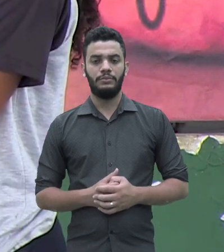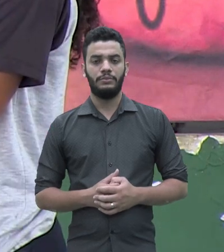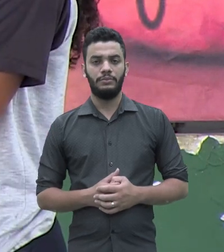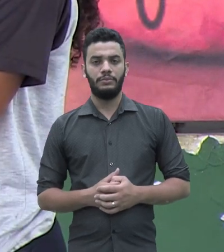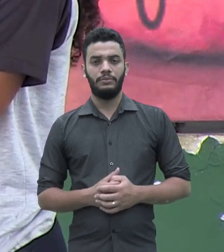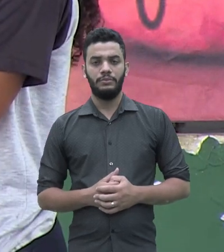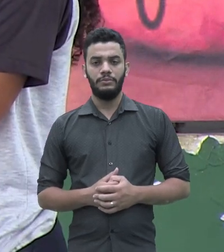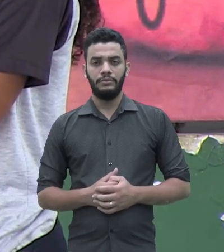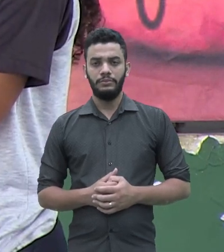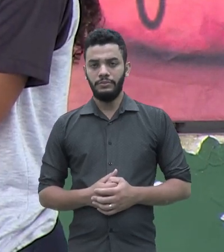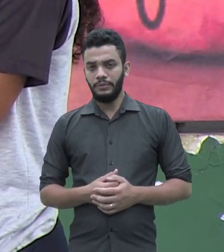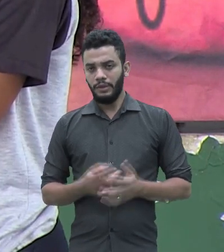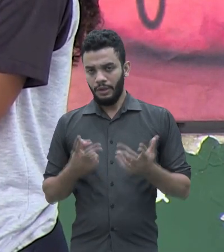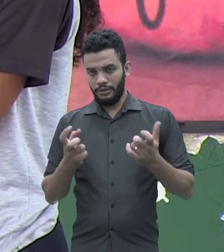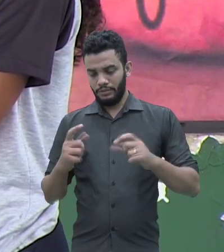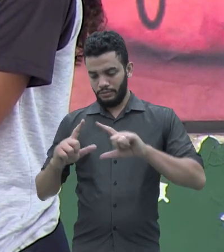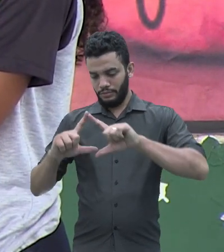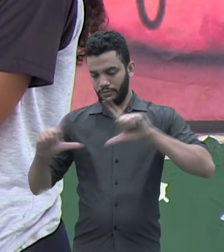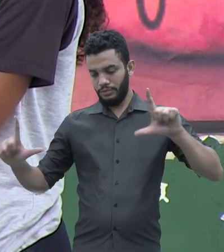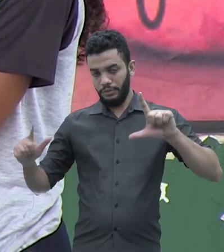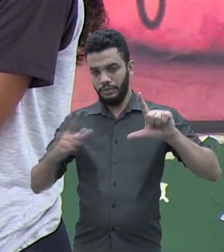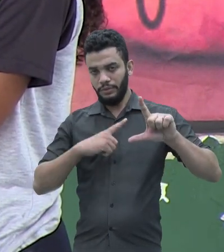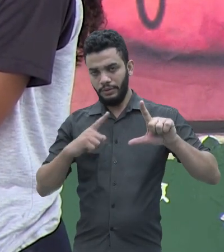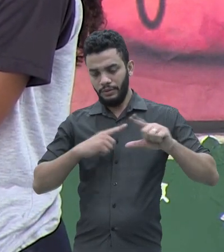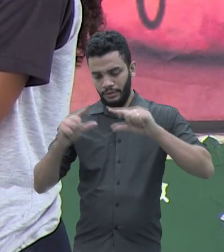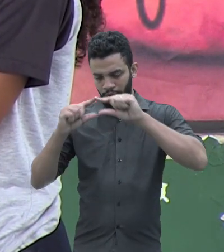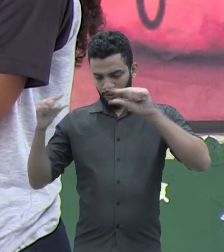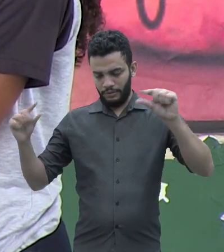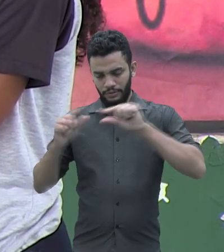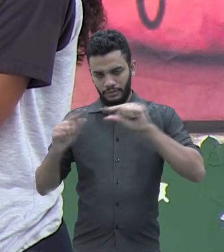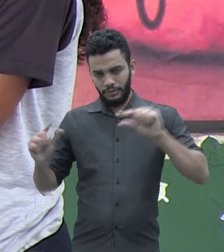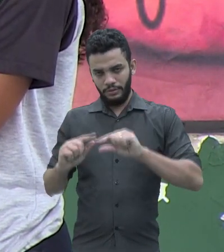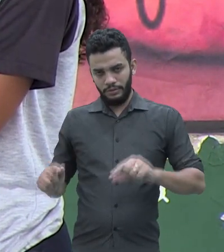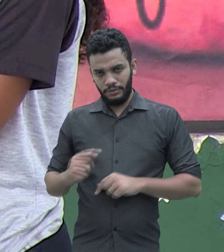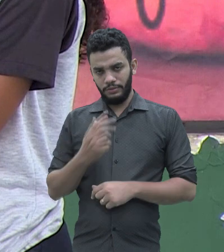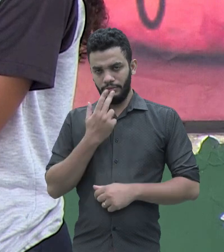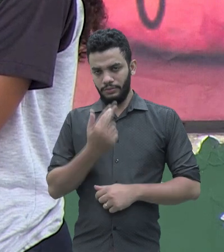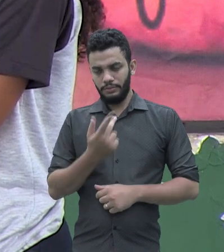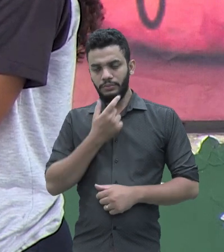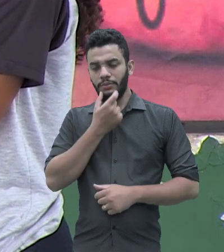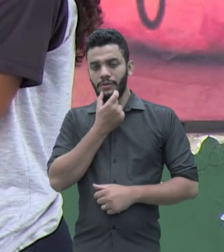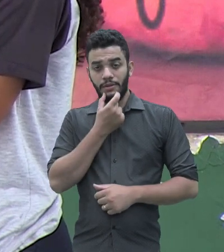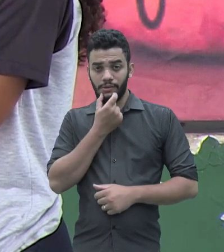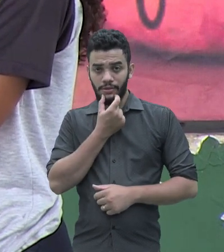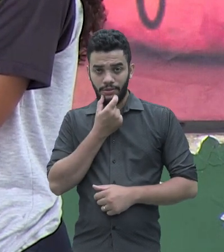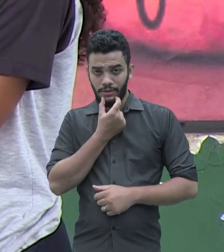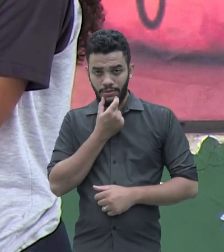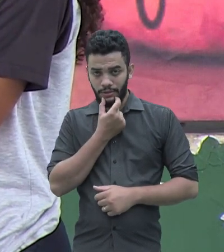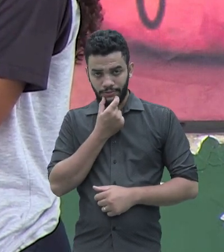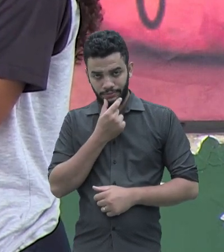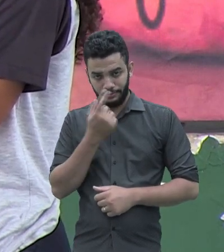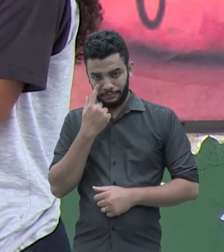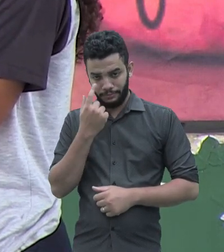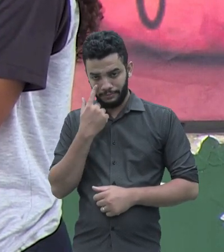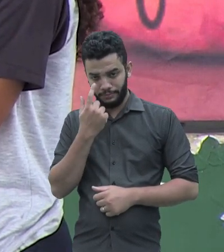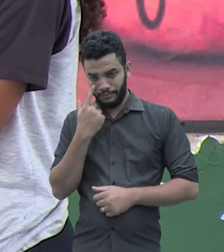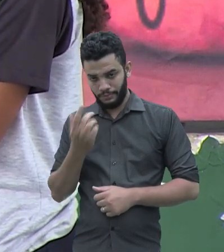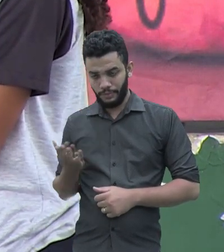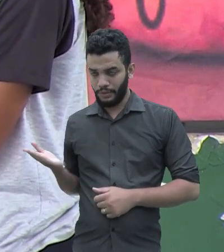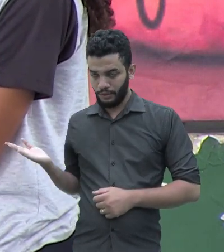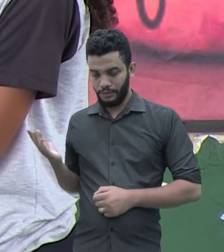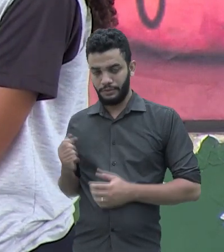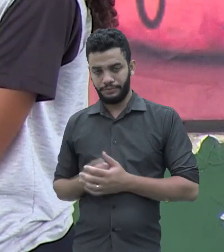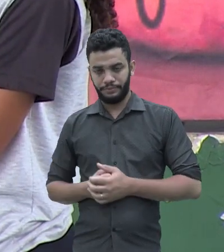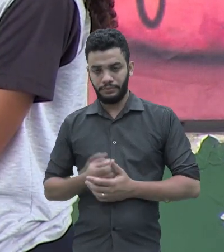Be thankful for what you have. You have